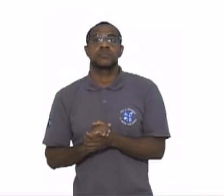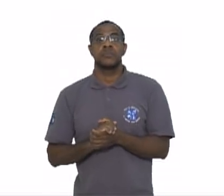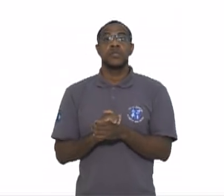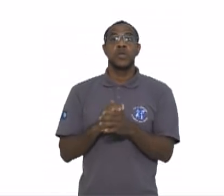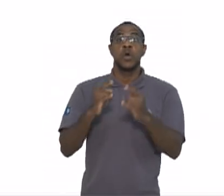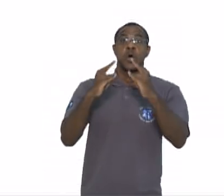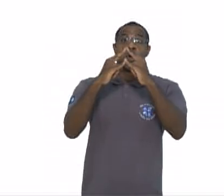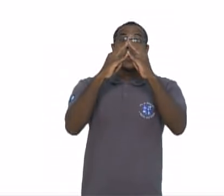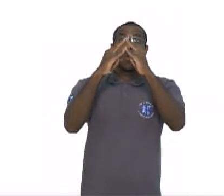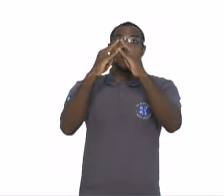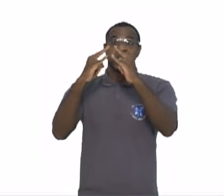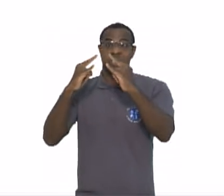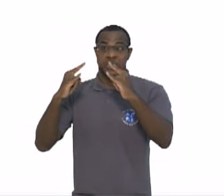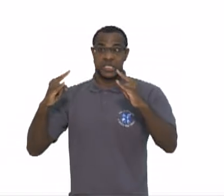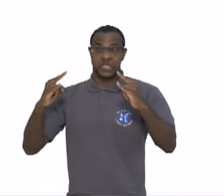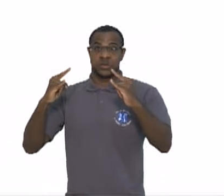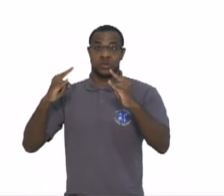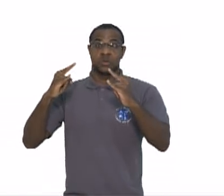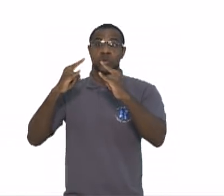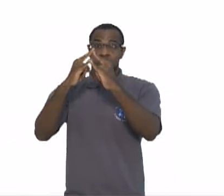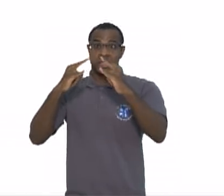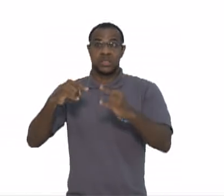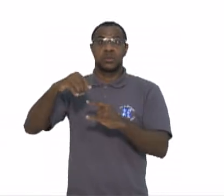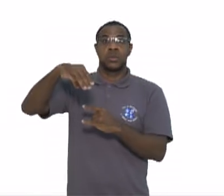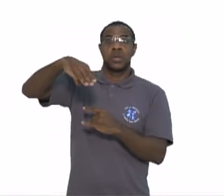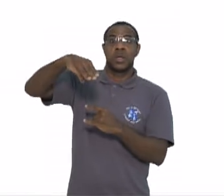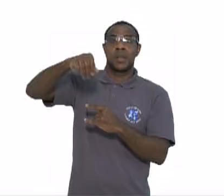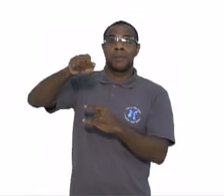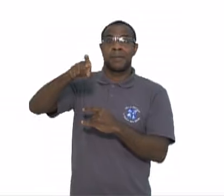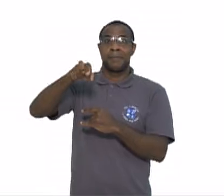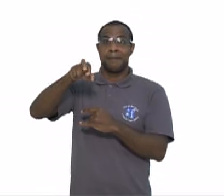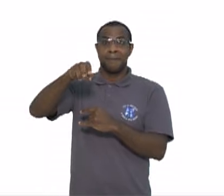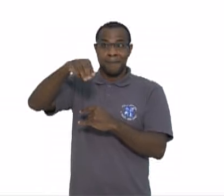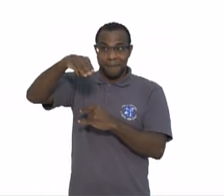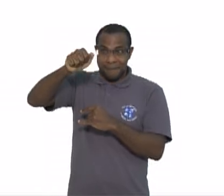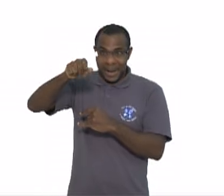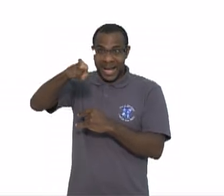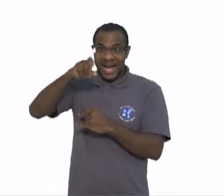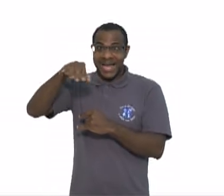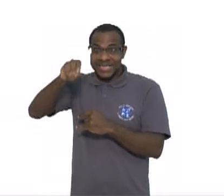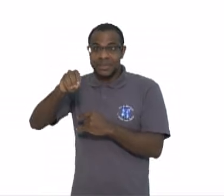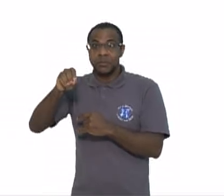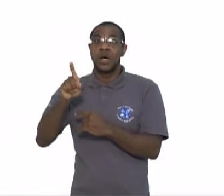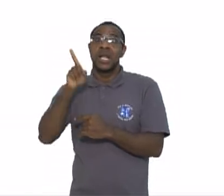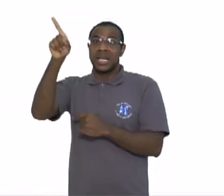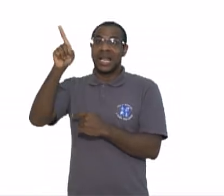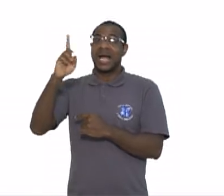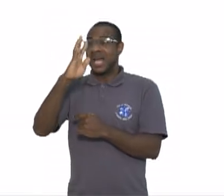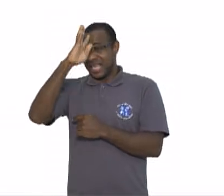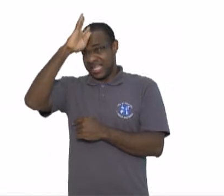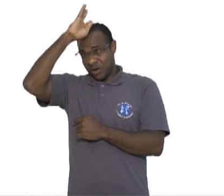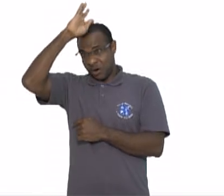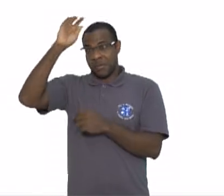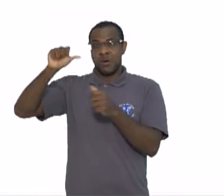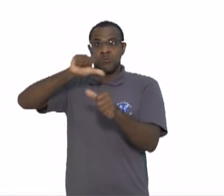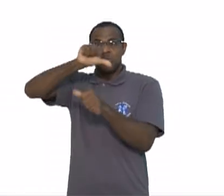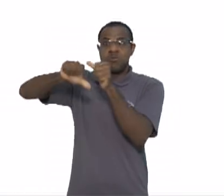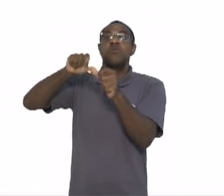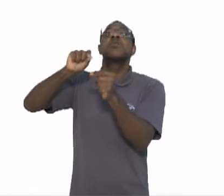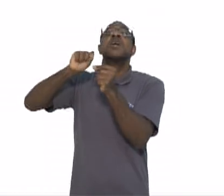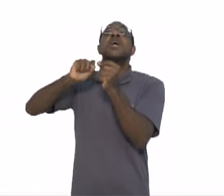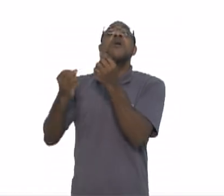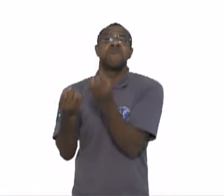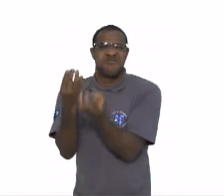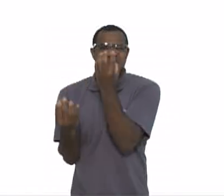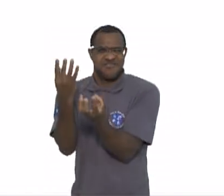Roma sofreu um incêndio, sobrando apenas ruínas, que se tornaram ponto turístico do local. Para substituir esse circo, foi criado